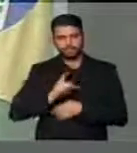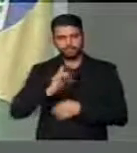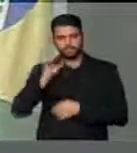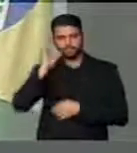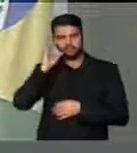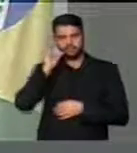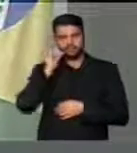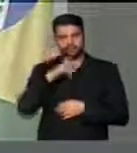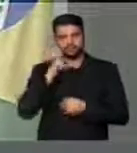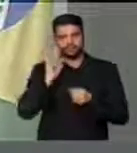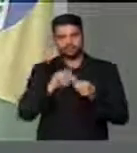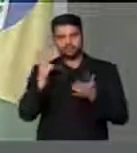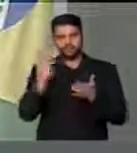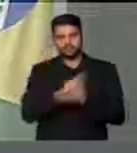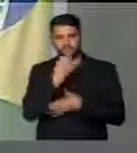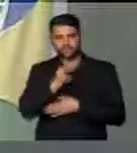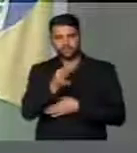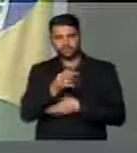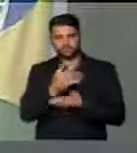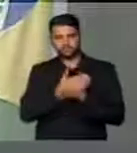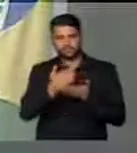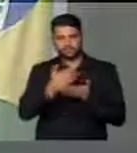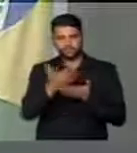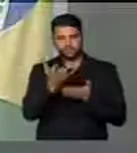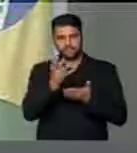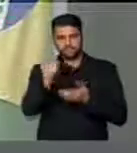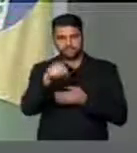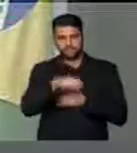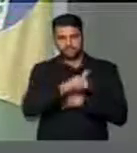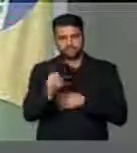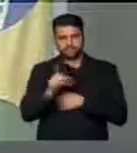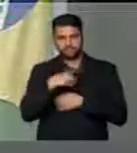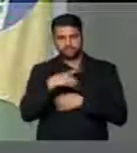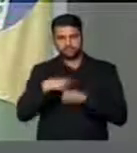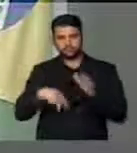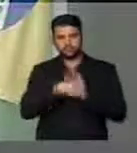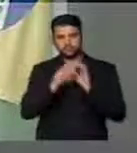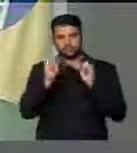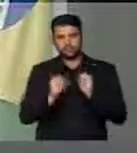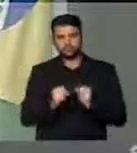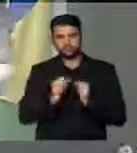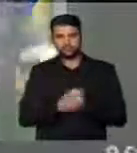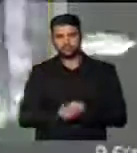presidente. Fato que acontecerá em breve, querendo ou não os donos do poder.